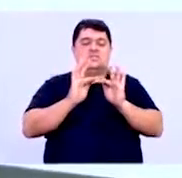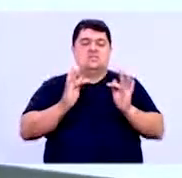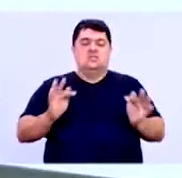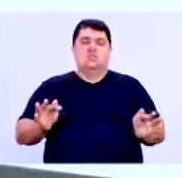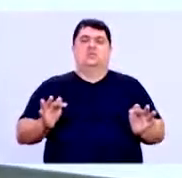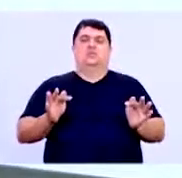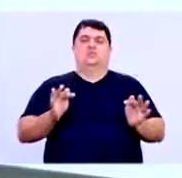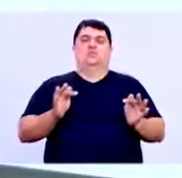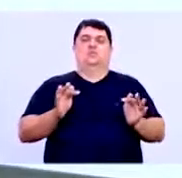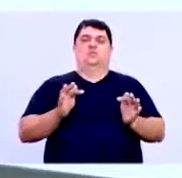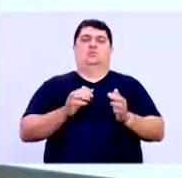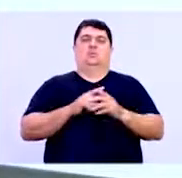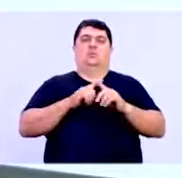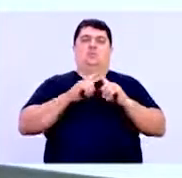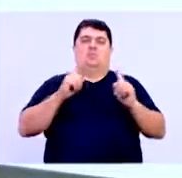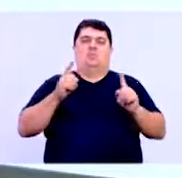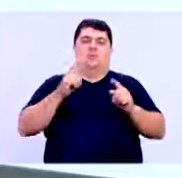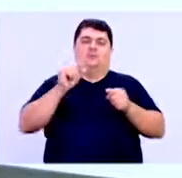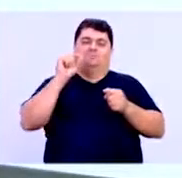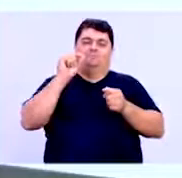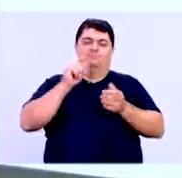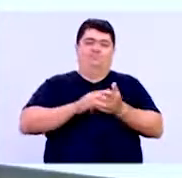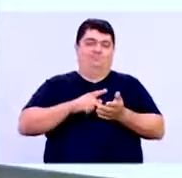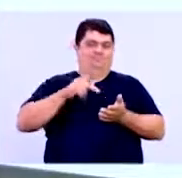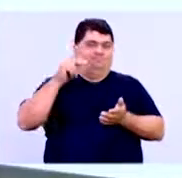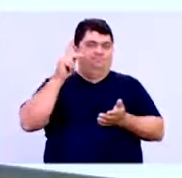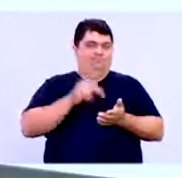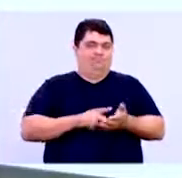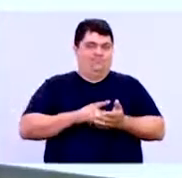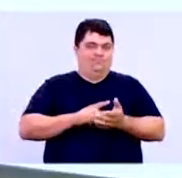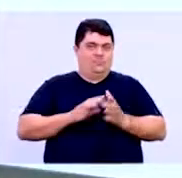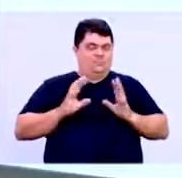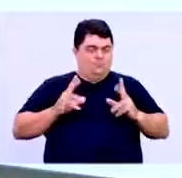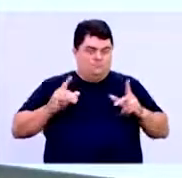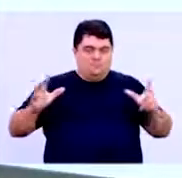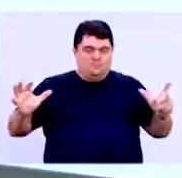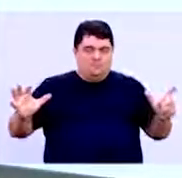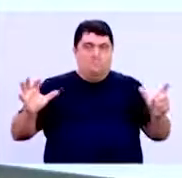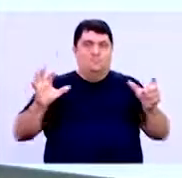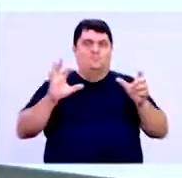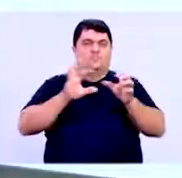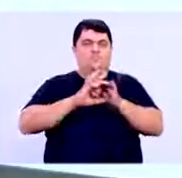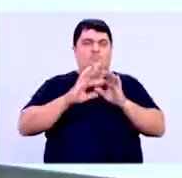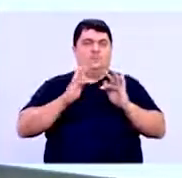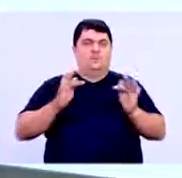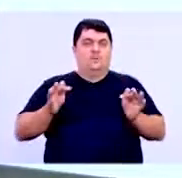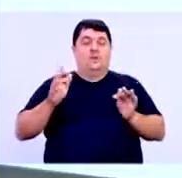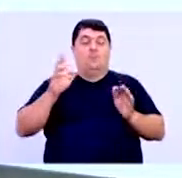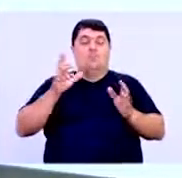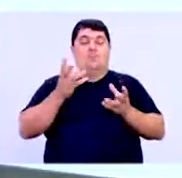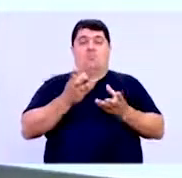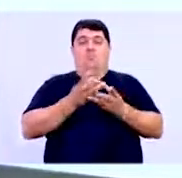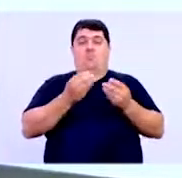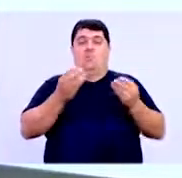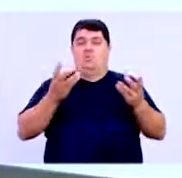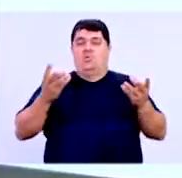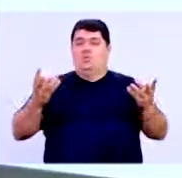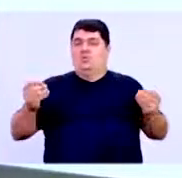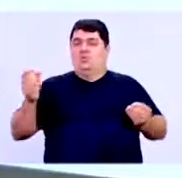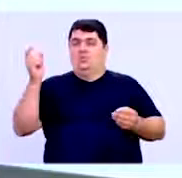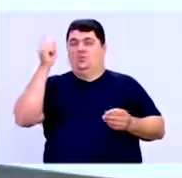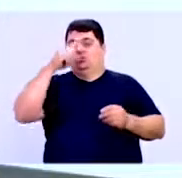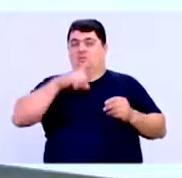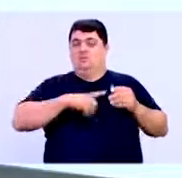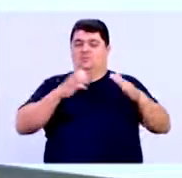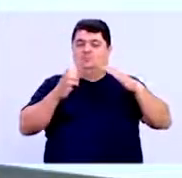simplista, mas na prática, todo esse contexto, essa simplicidade, existe